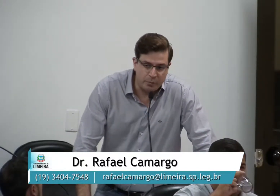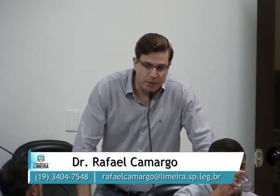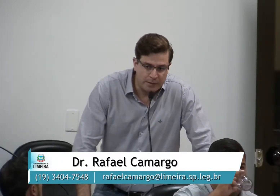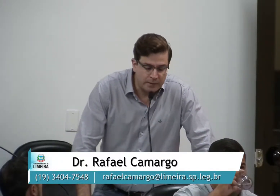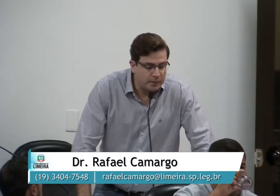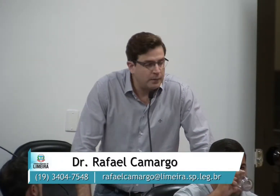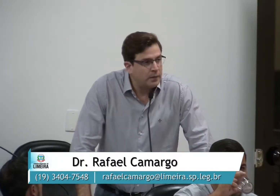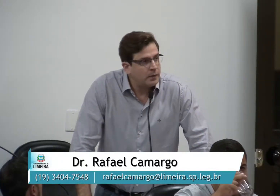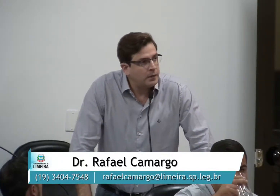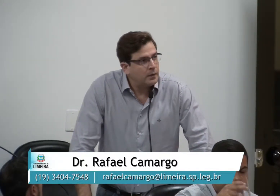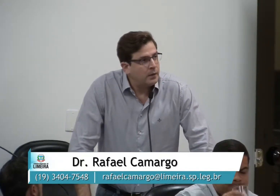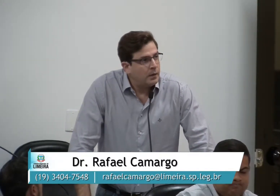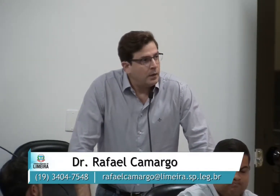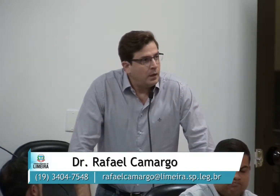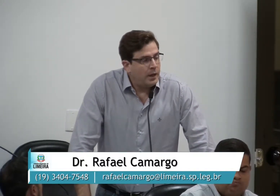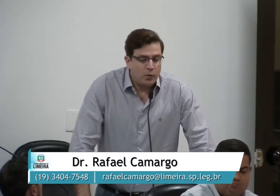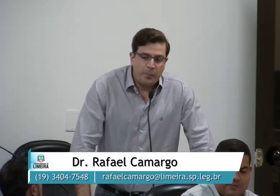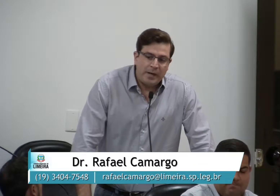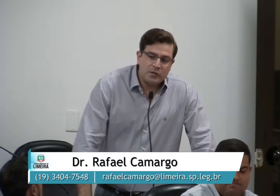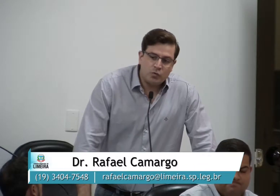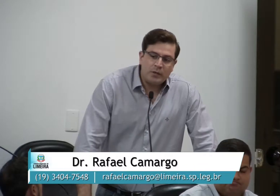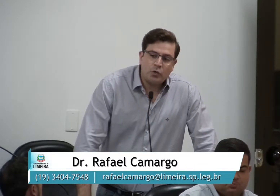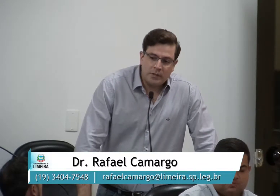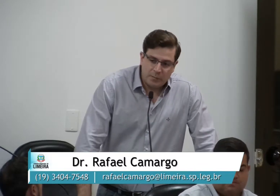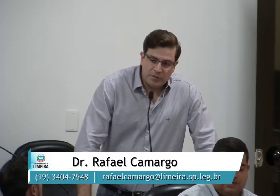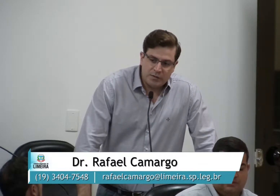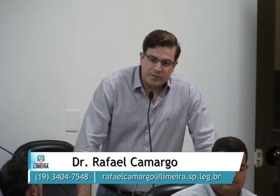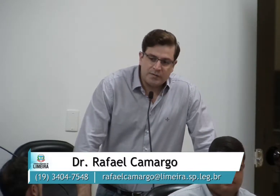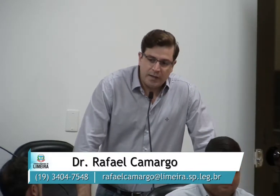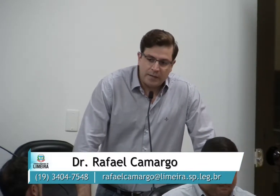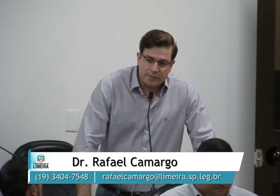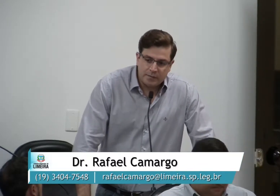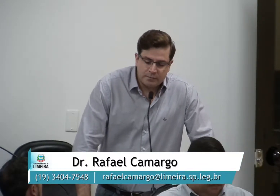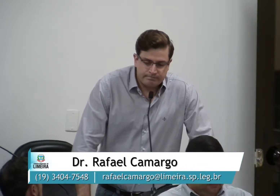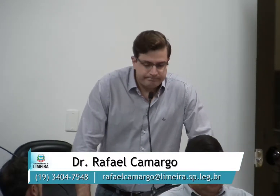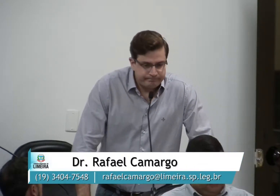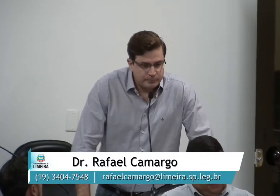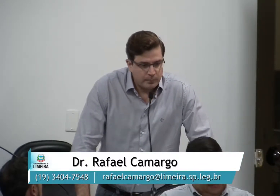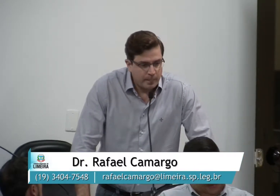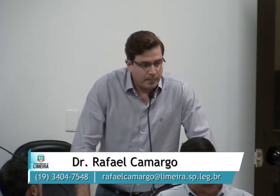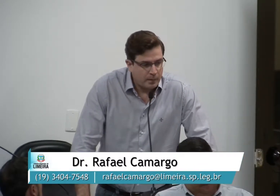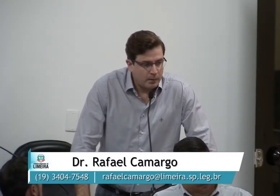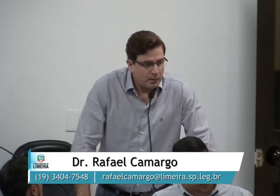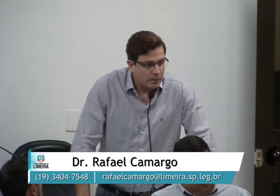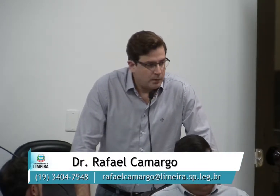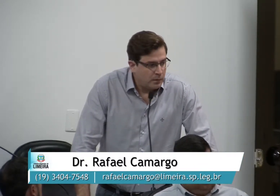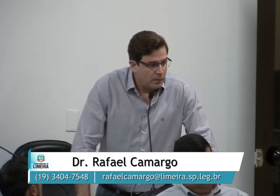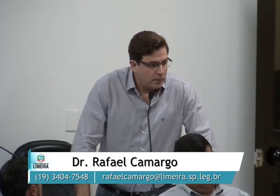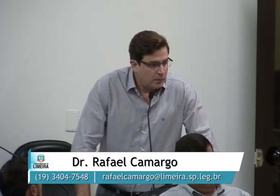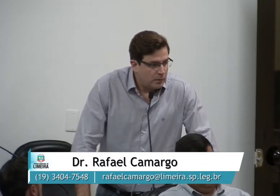isso me importa, é que o país não adota medidas sérias.